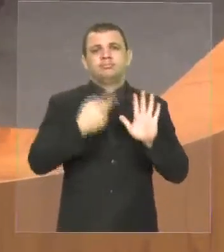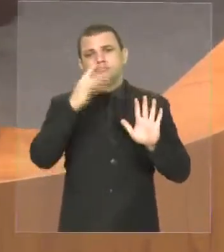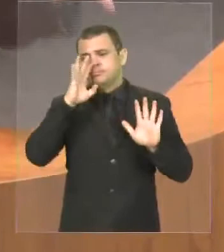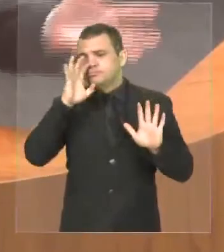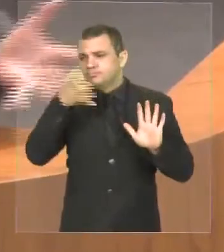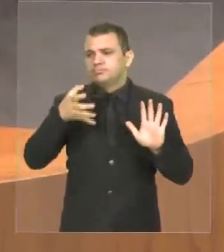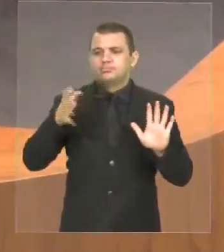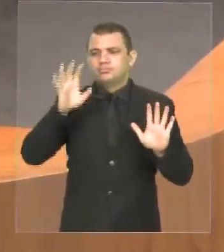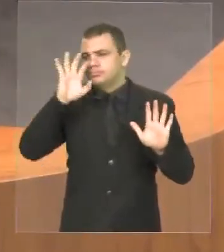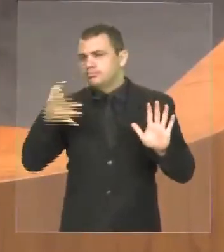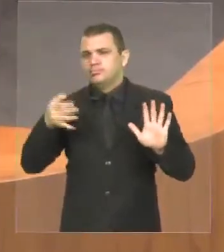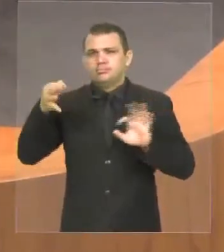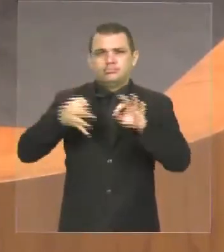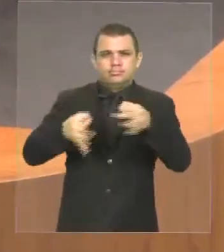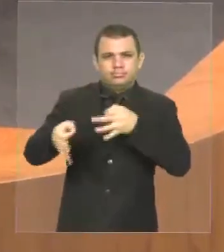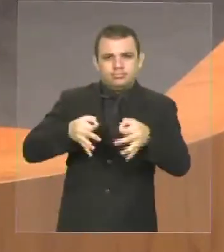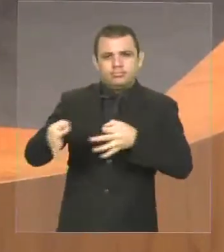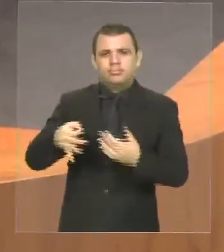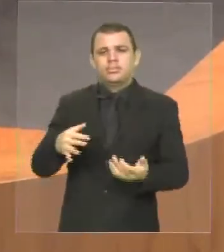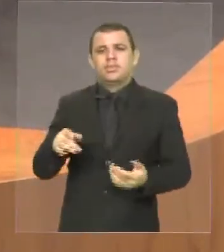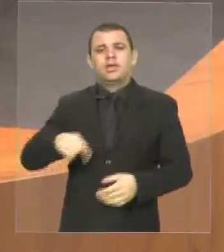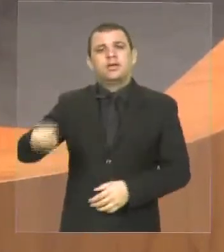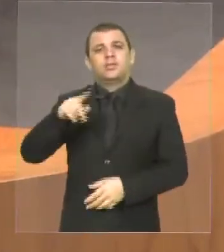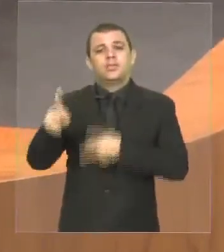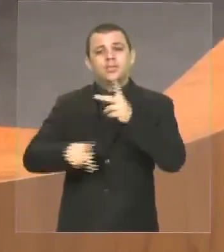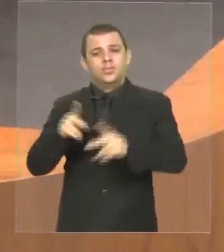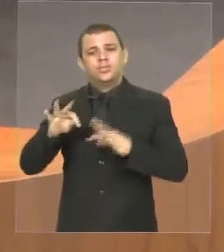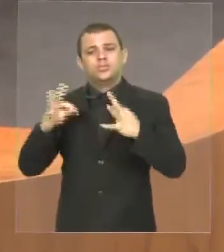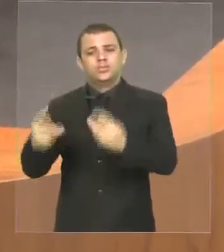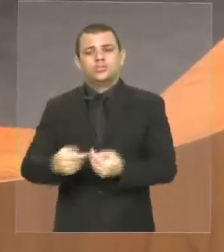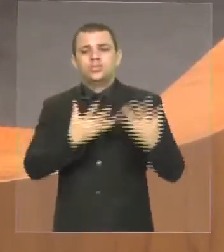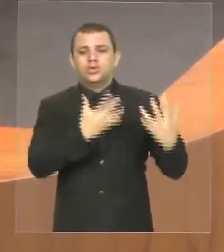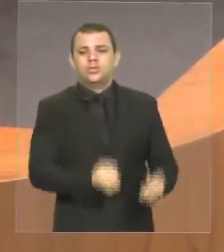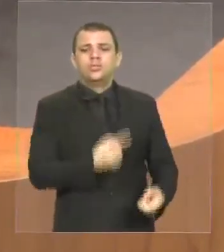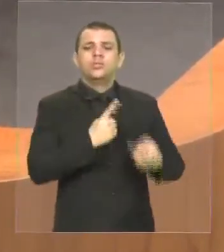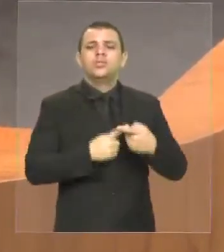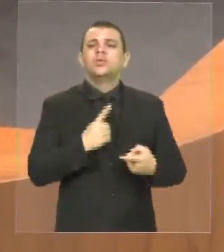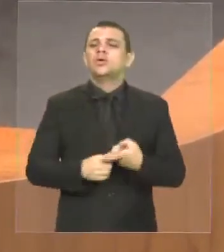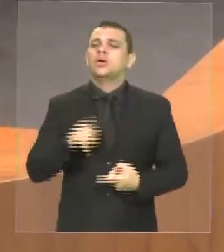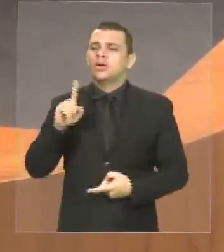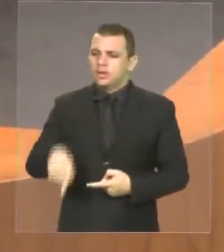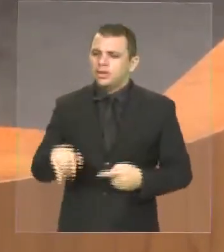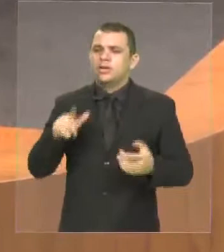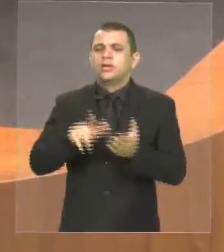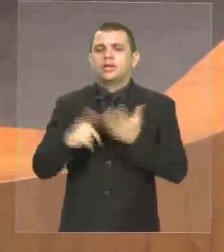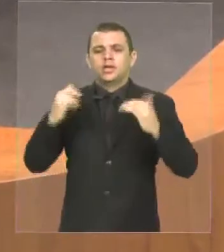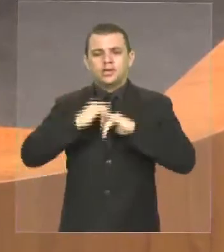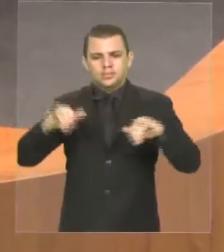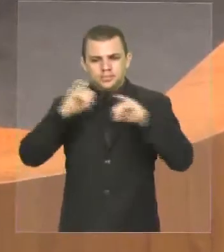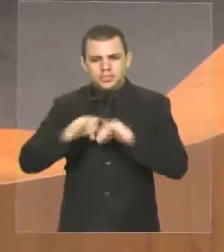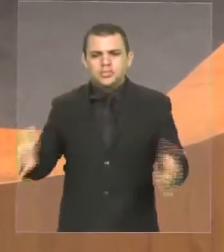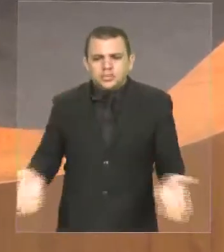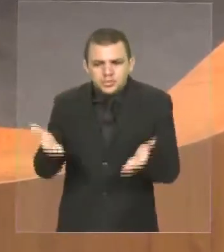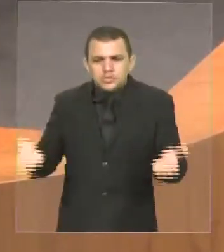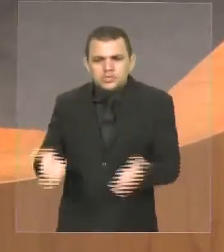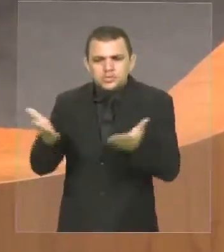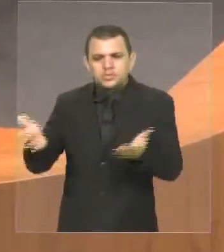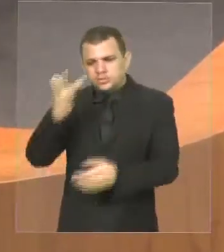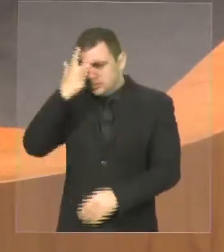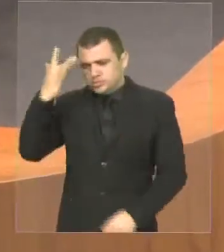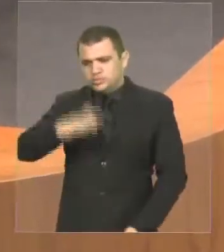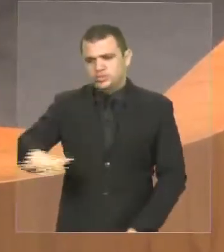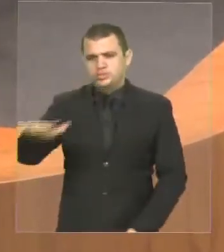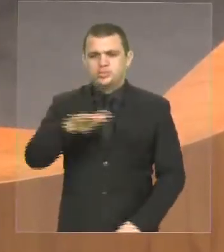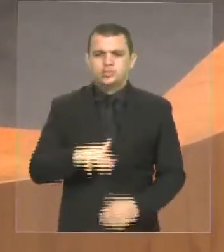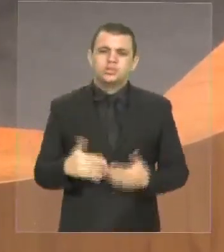a população toda abraçando aquela causa através da imprensa, induzindo ou manipulando as pessoas. Então,